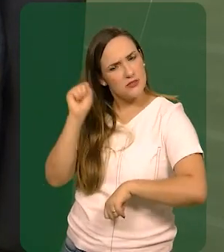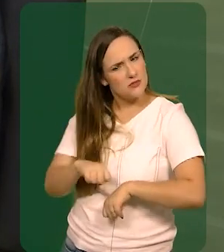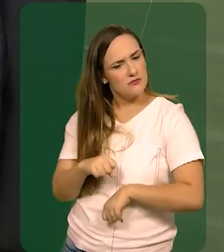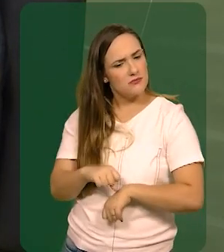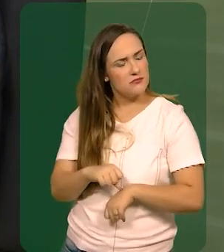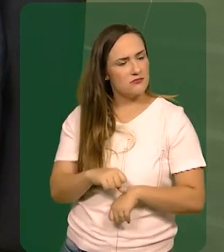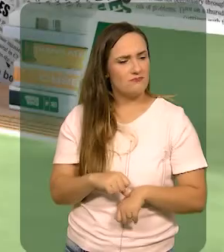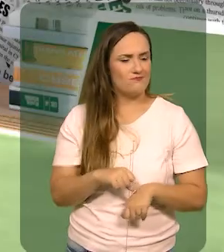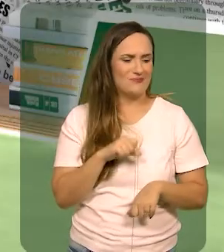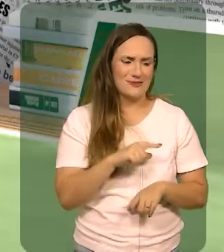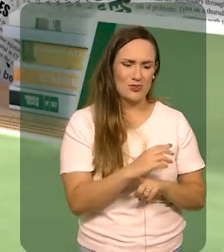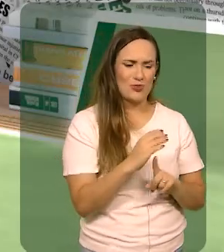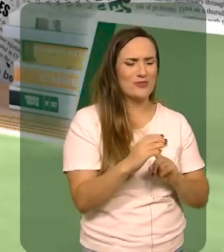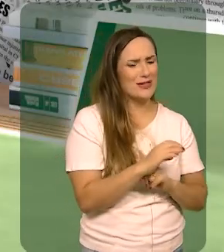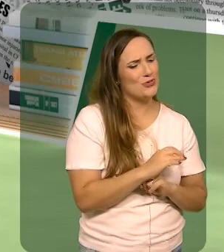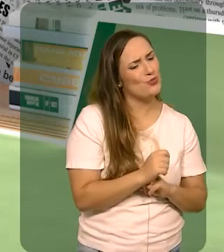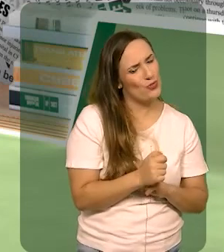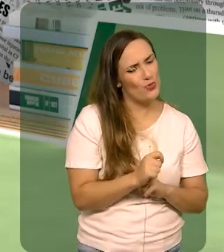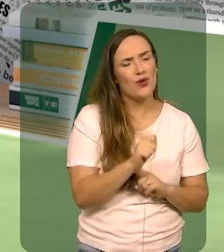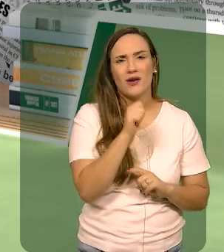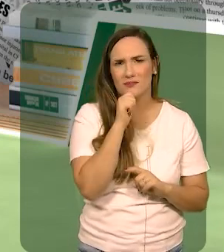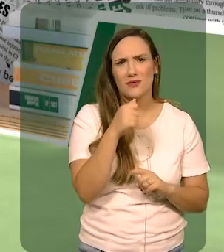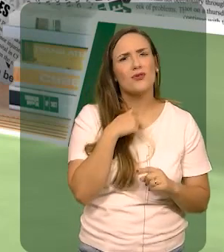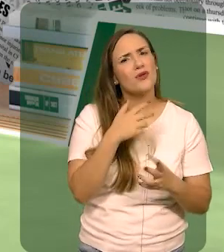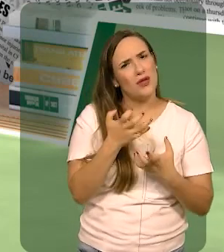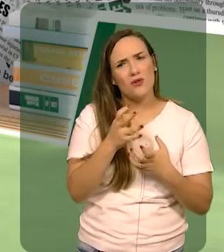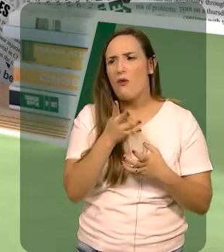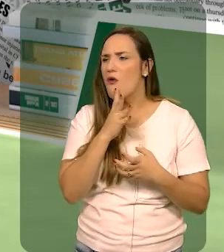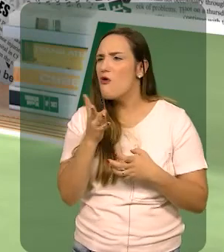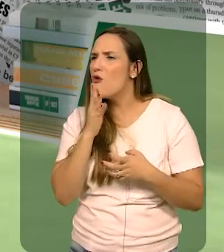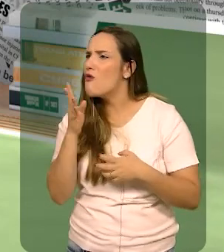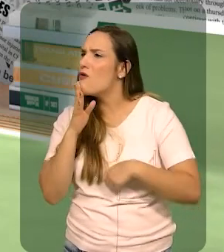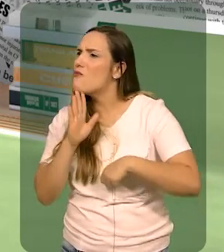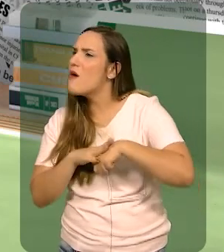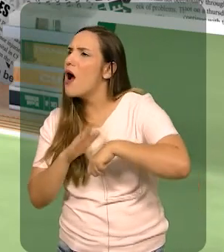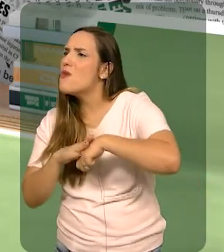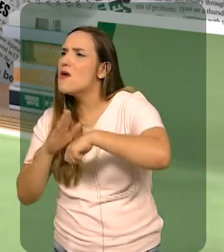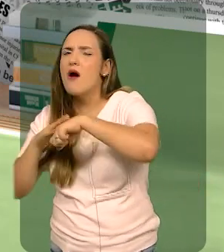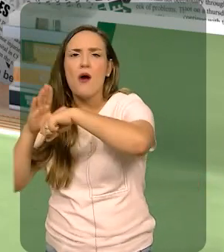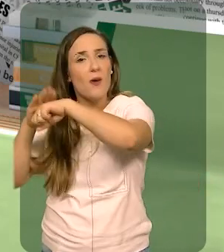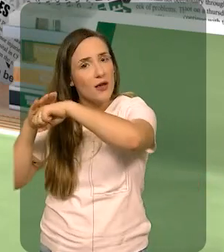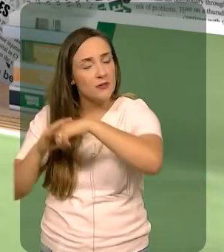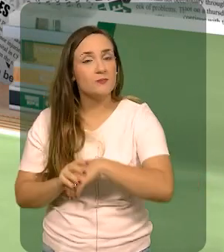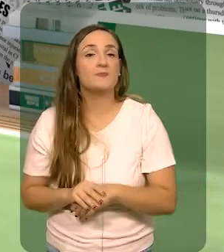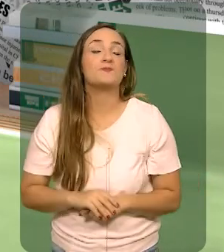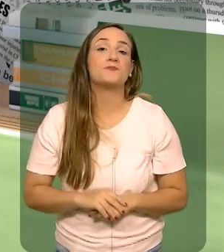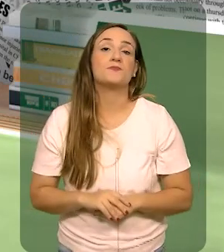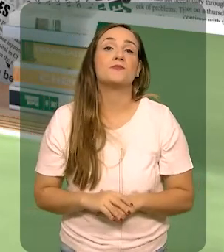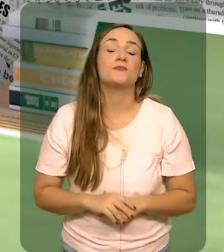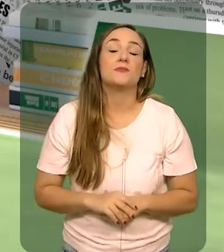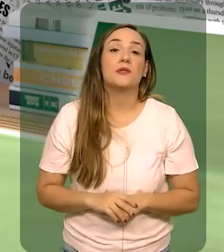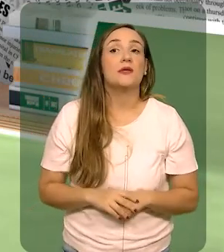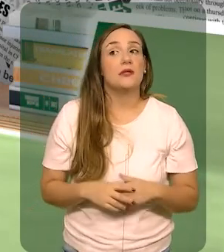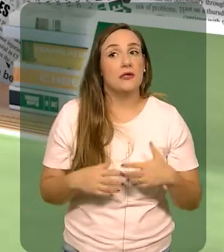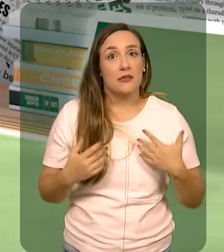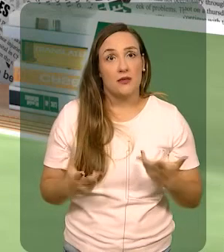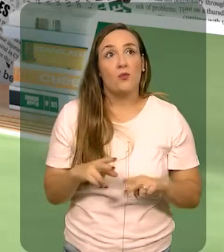né? Que aquela comunidade ali estava ficando pequena e eu queria conhecer mais coisas externamente.